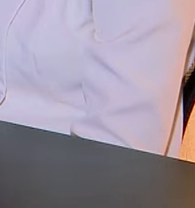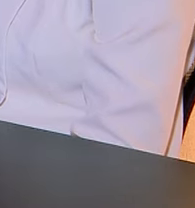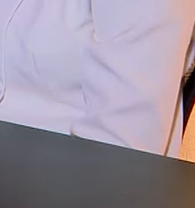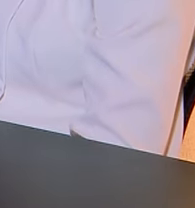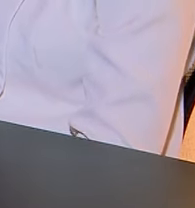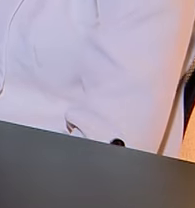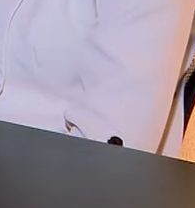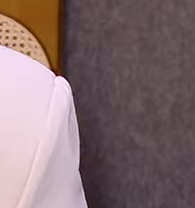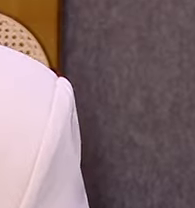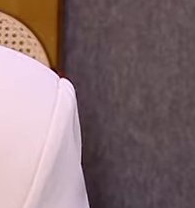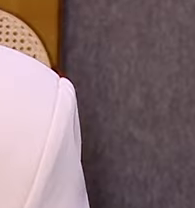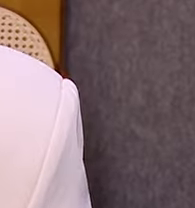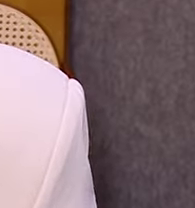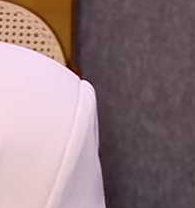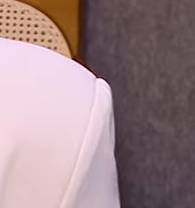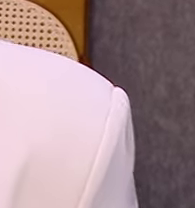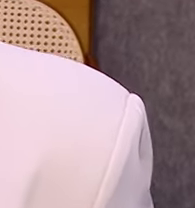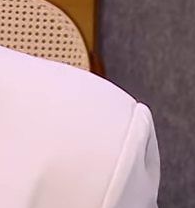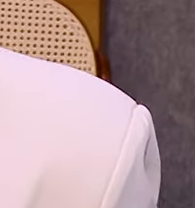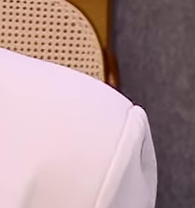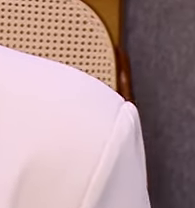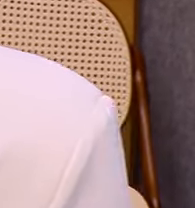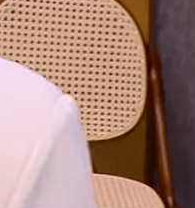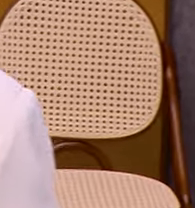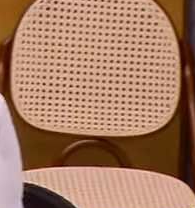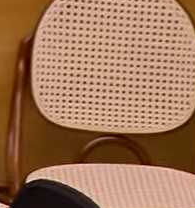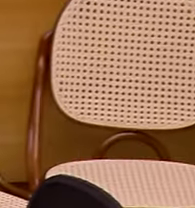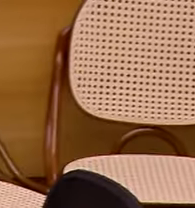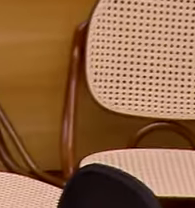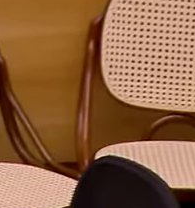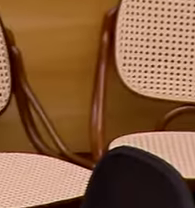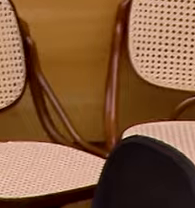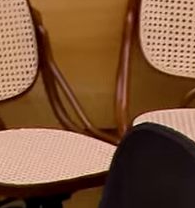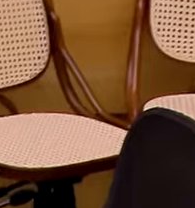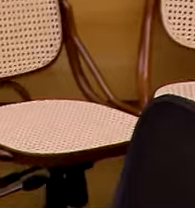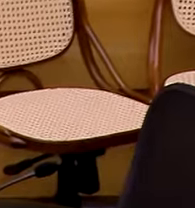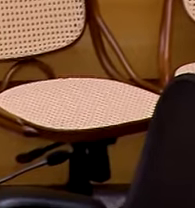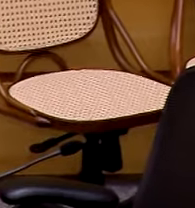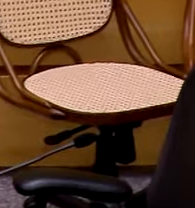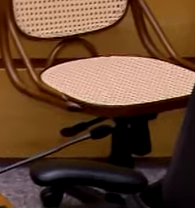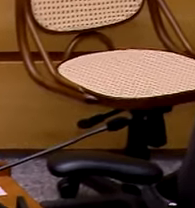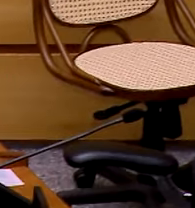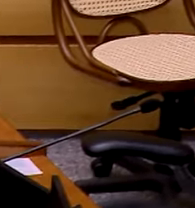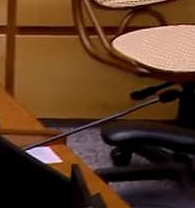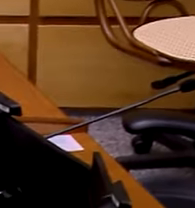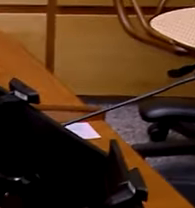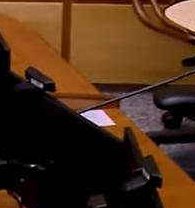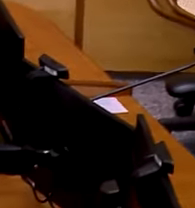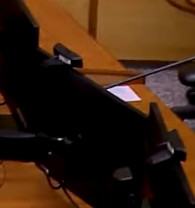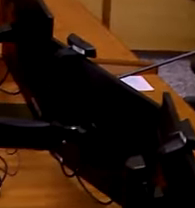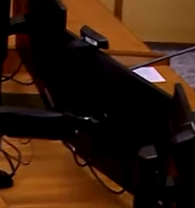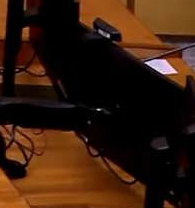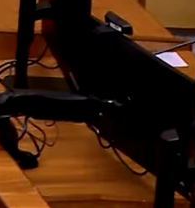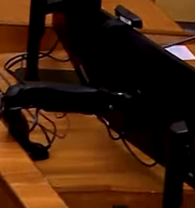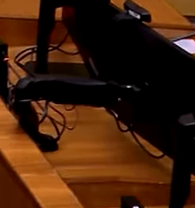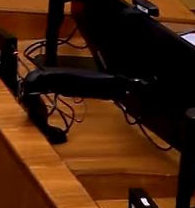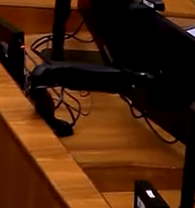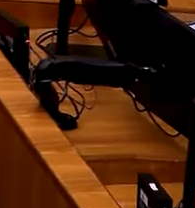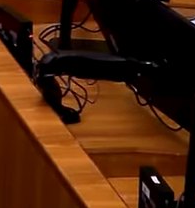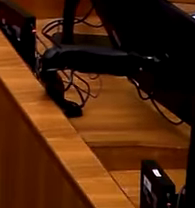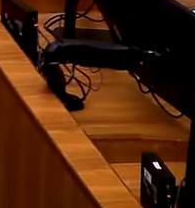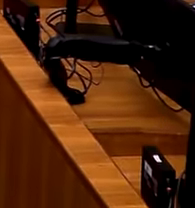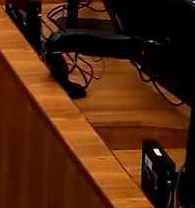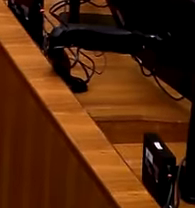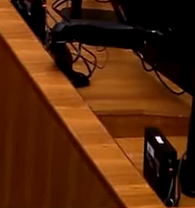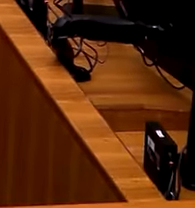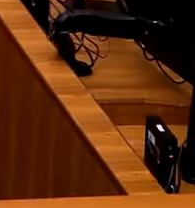incluir ela depois o caso Veio parar Então no Superior Tribunal de Justiça sob relatoria da ministra nanc Andri e ela destacou que